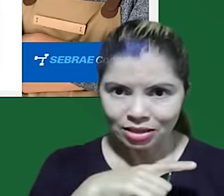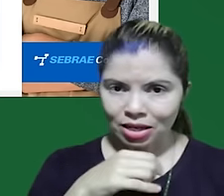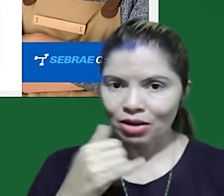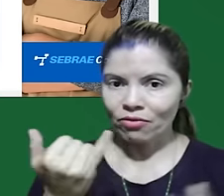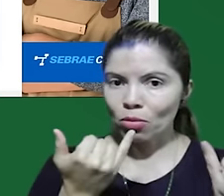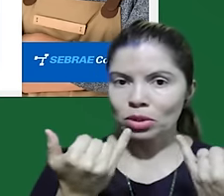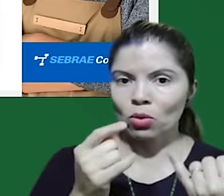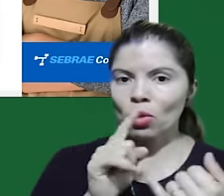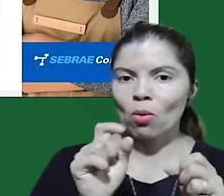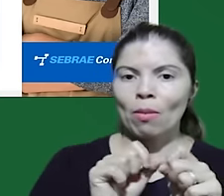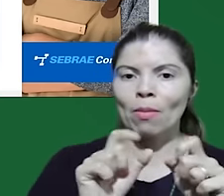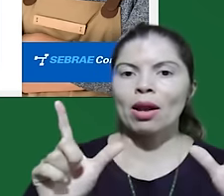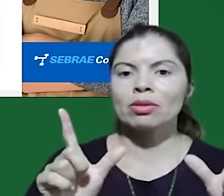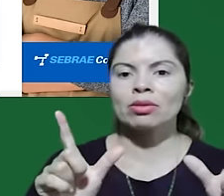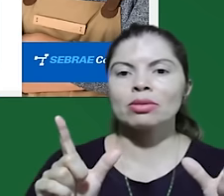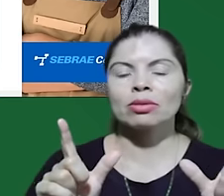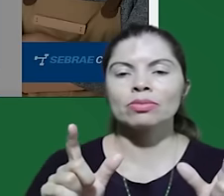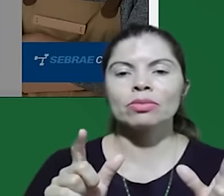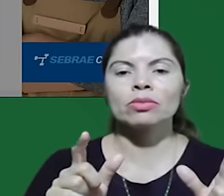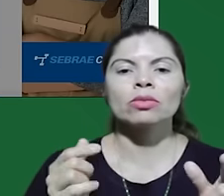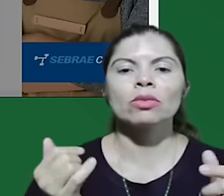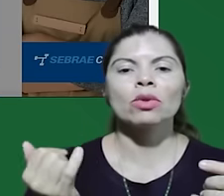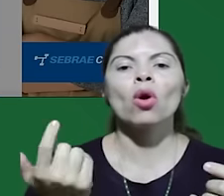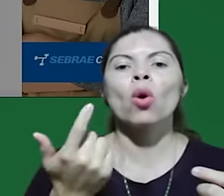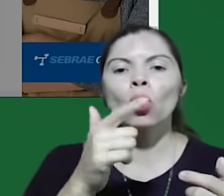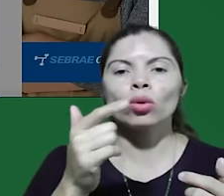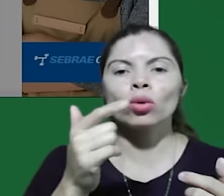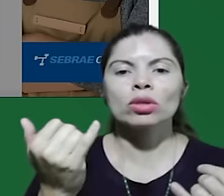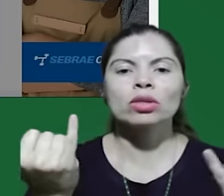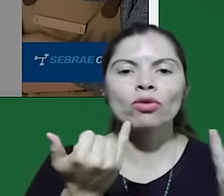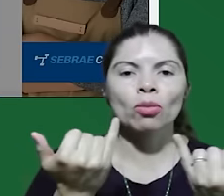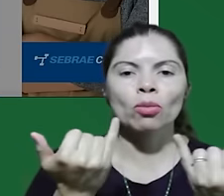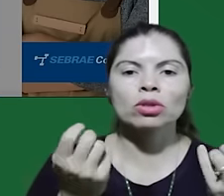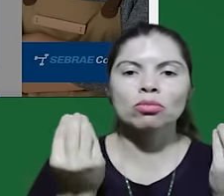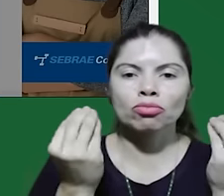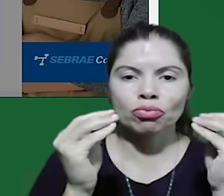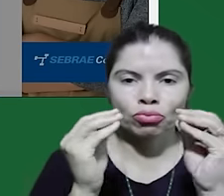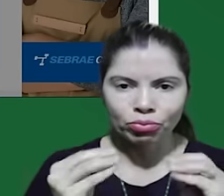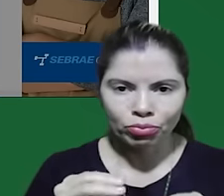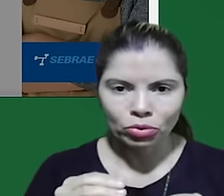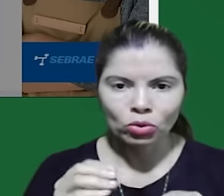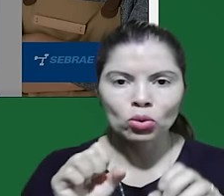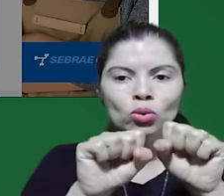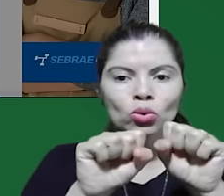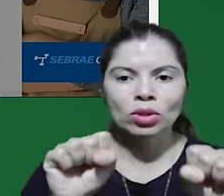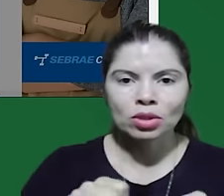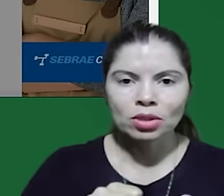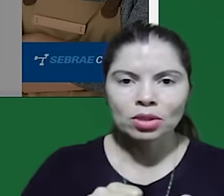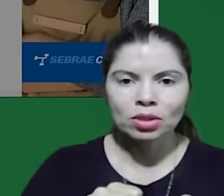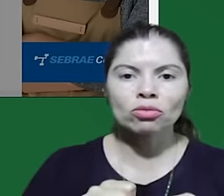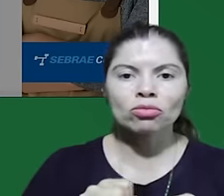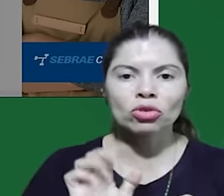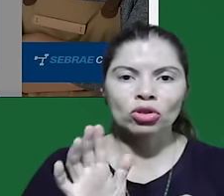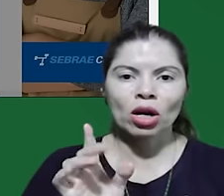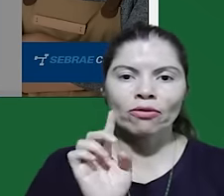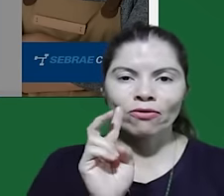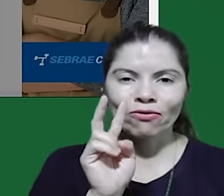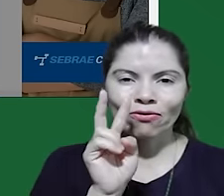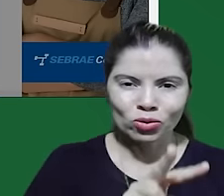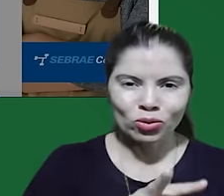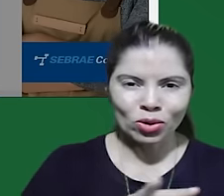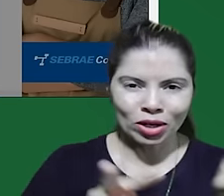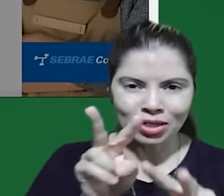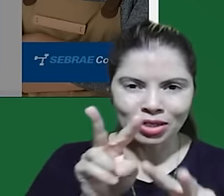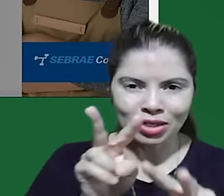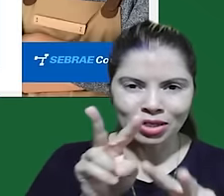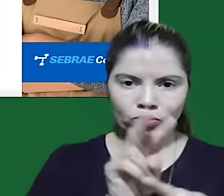aqui são as observações que eu posso inserir para que o sistema traga vou clicar aqui já cliquei né no botão visualizar pra gente